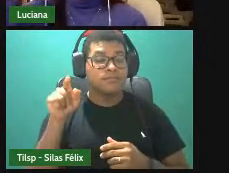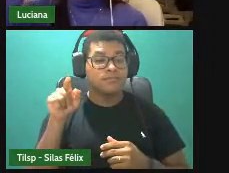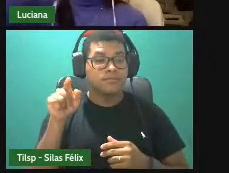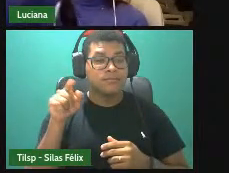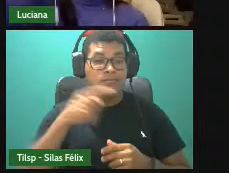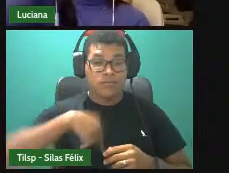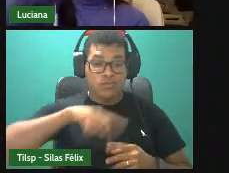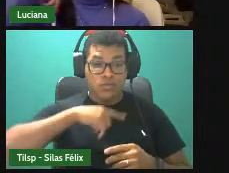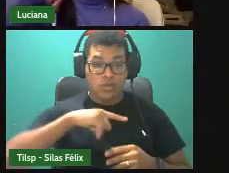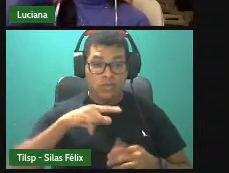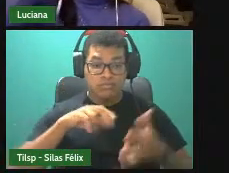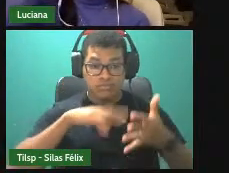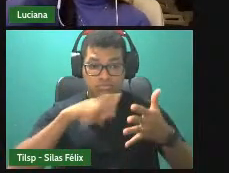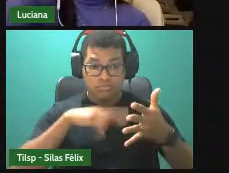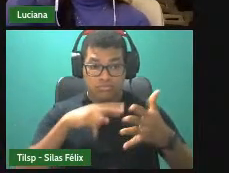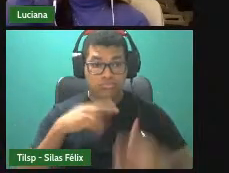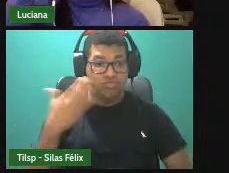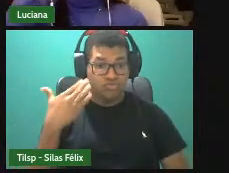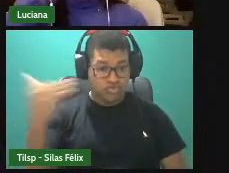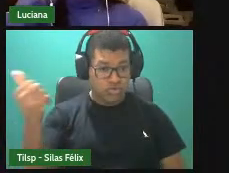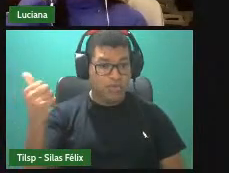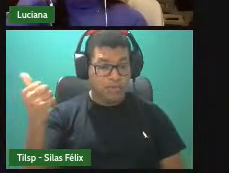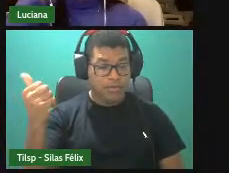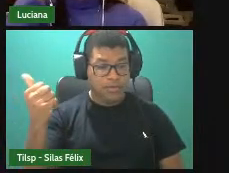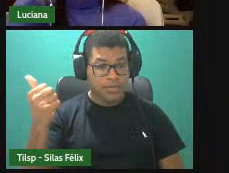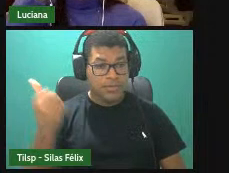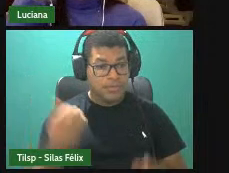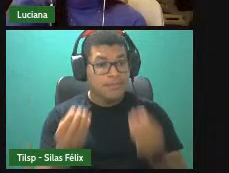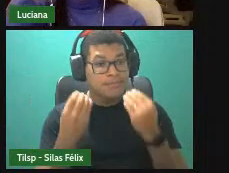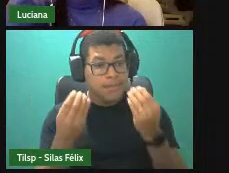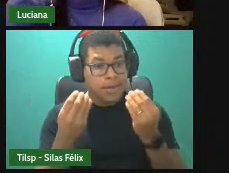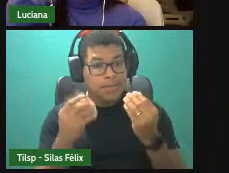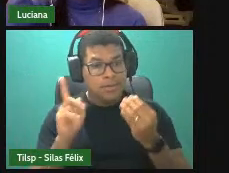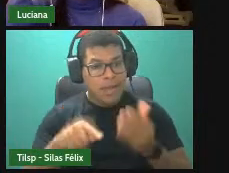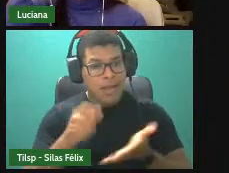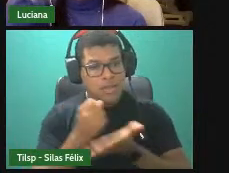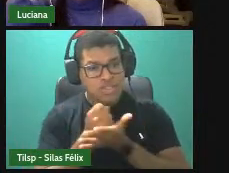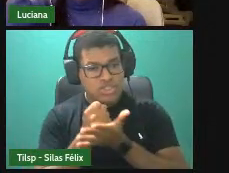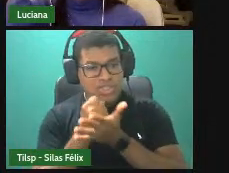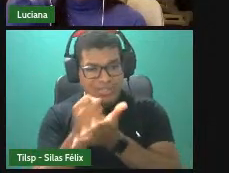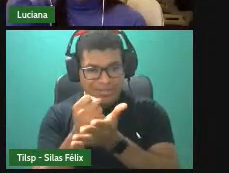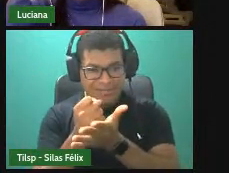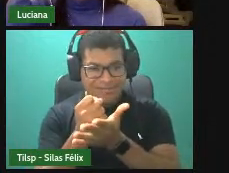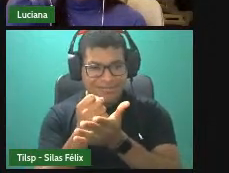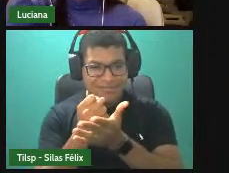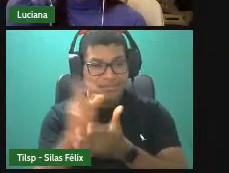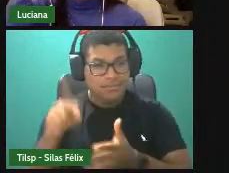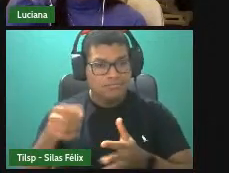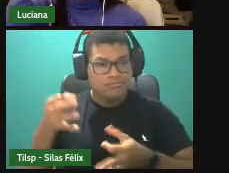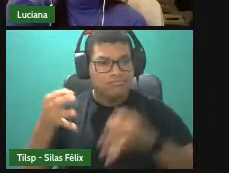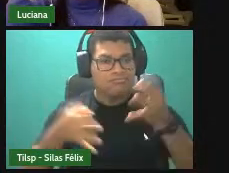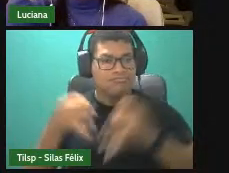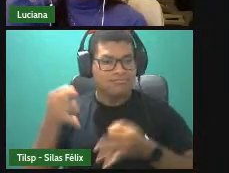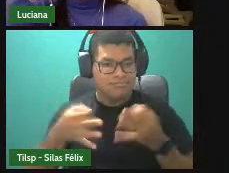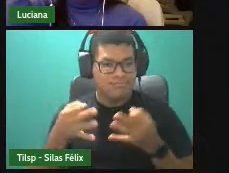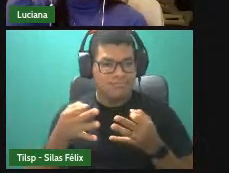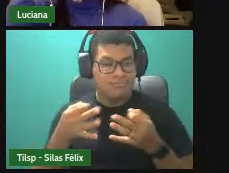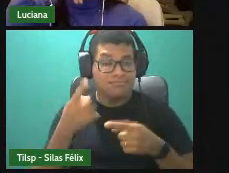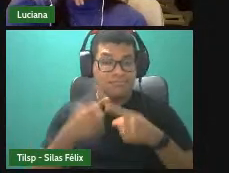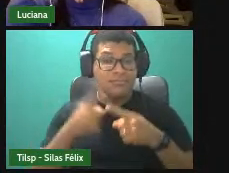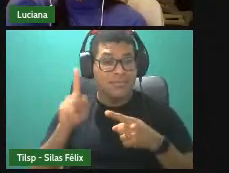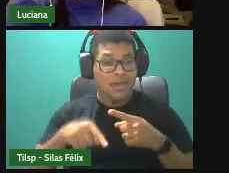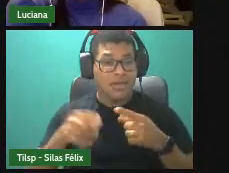nós, peritos, somos acionados, né, para auxiliar nesse julgamento, tá? Porque é um